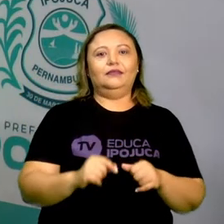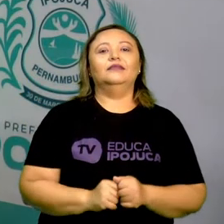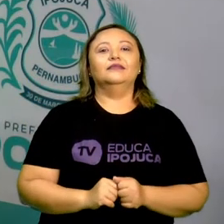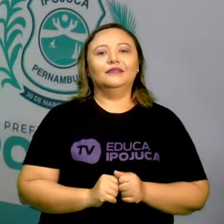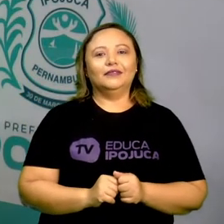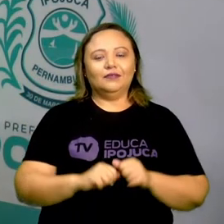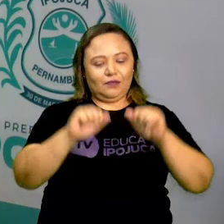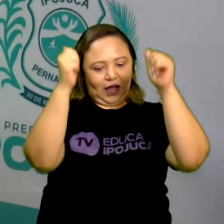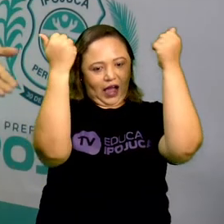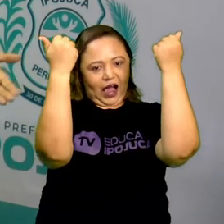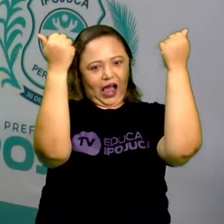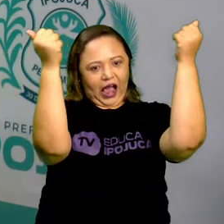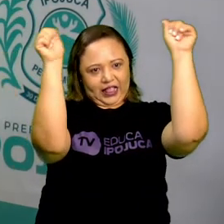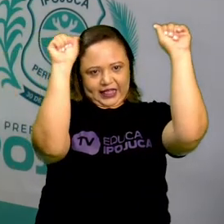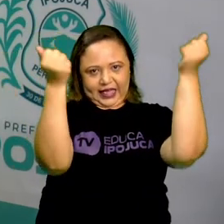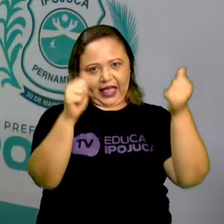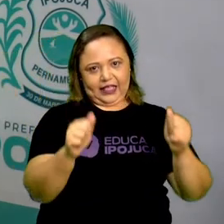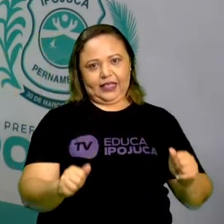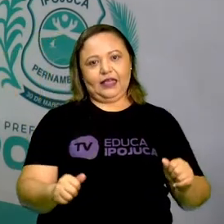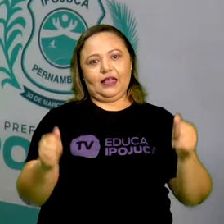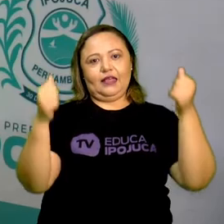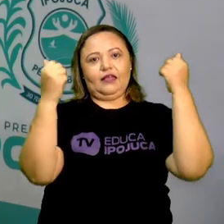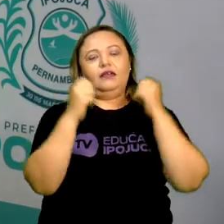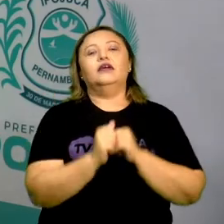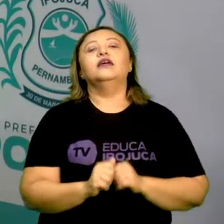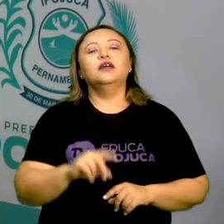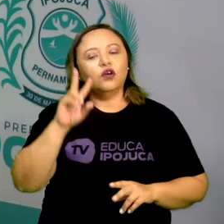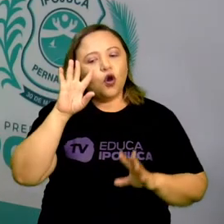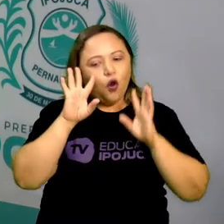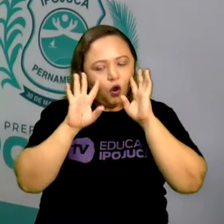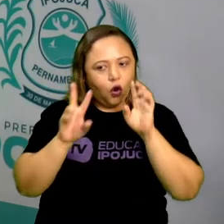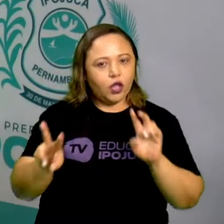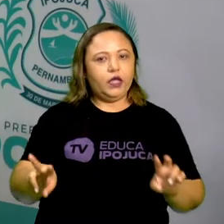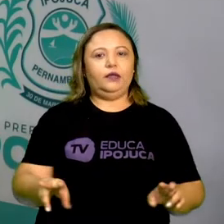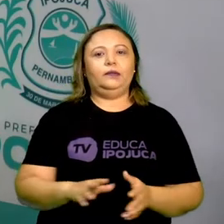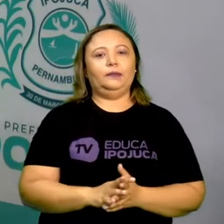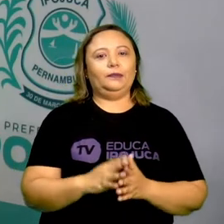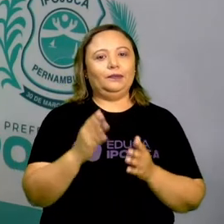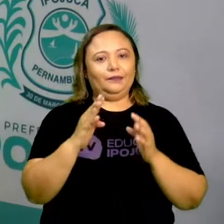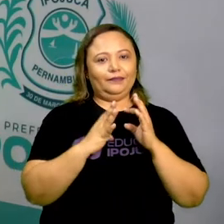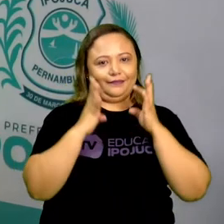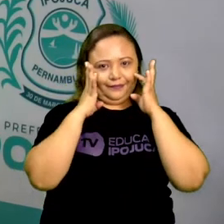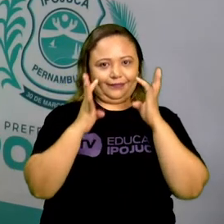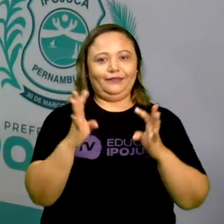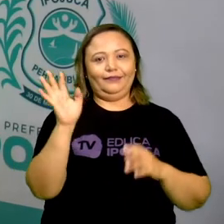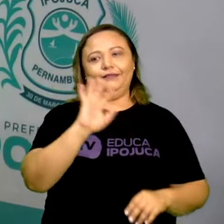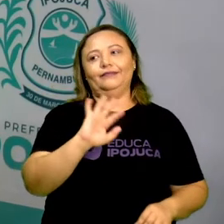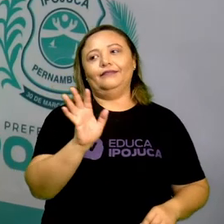Então, boa pesquisa aí, boa observação e até a próxima. Tchau.